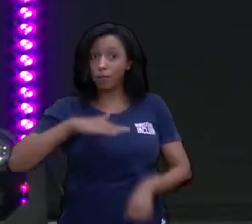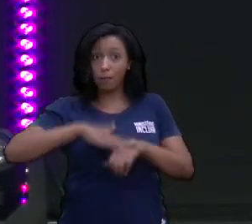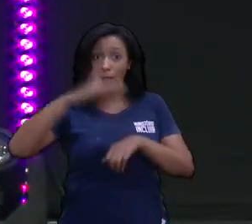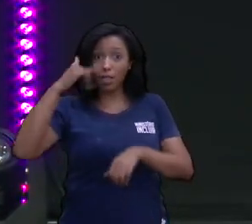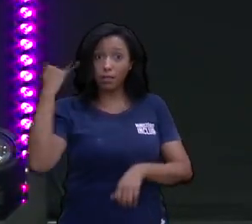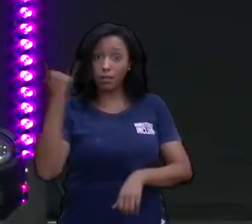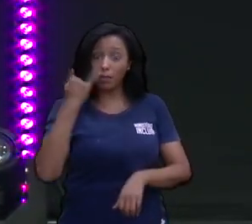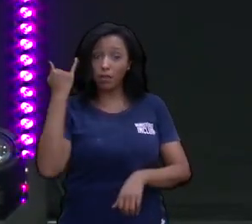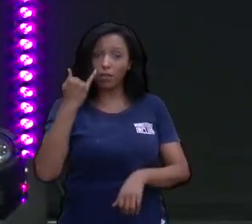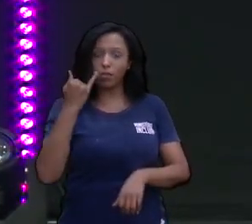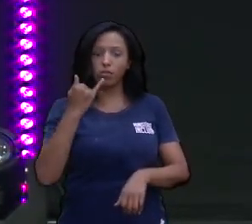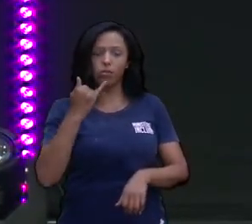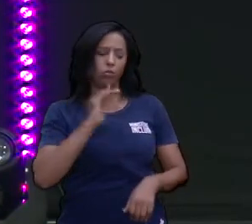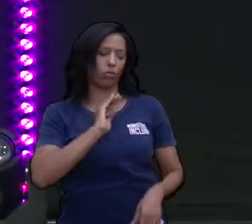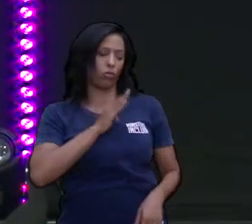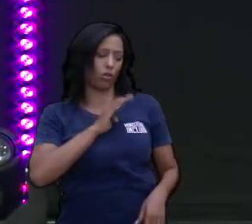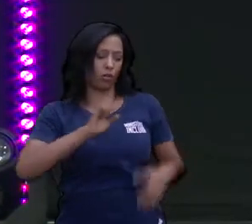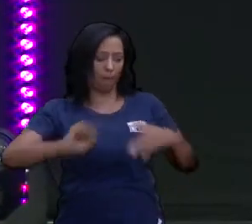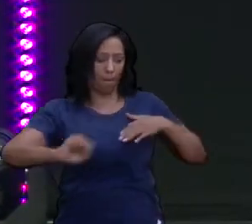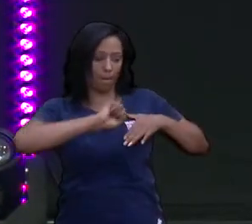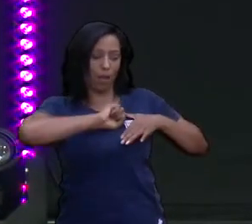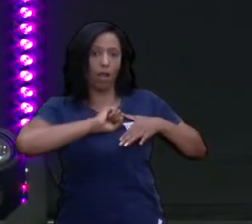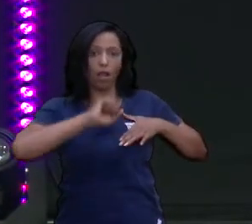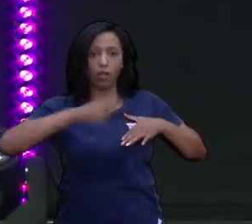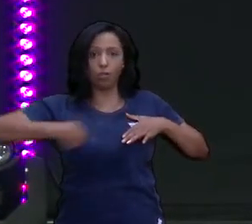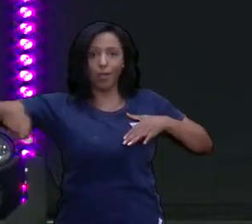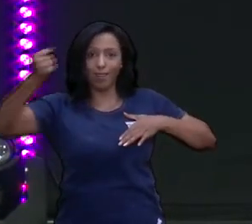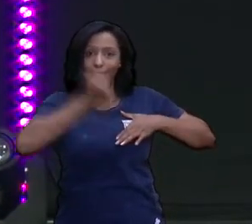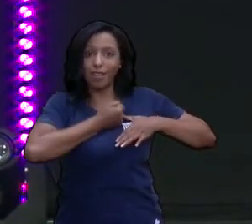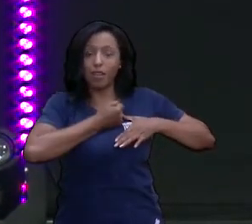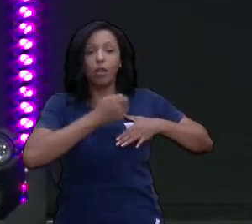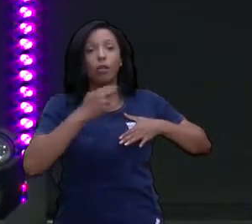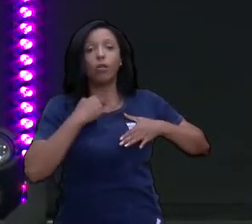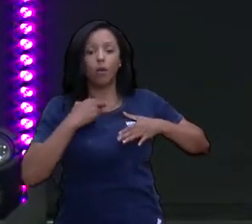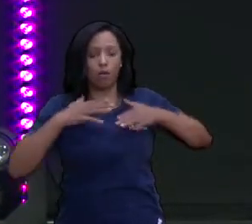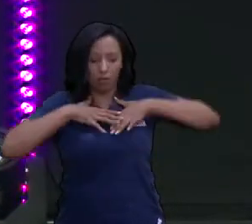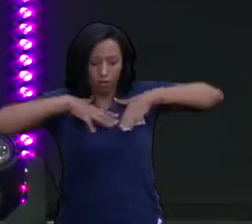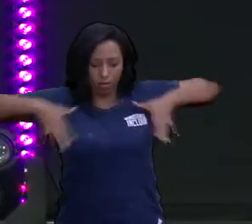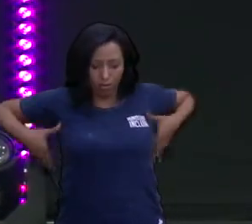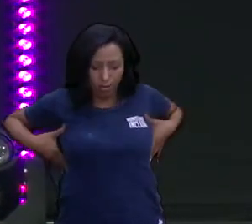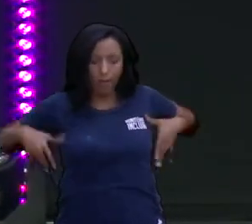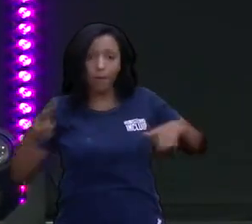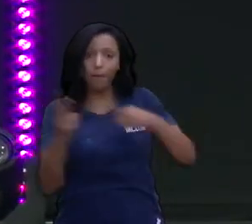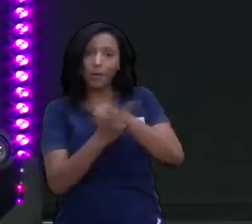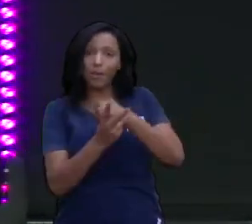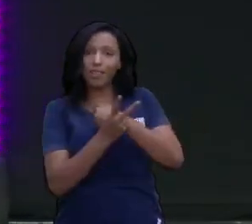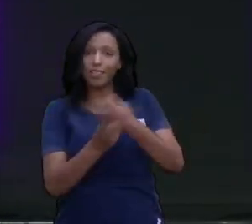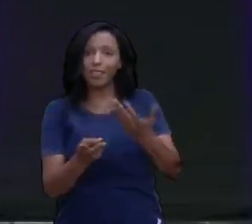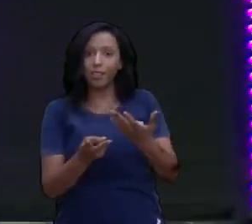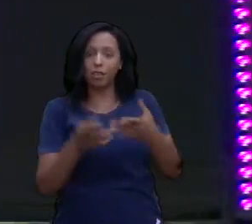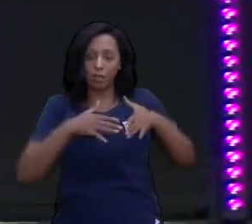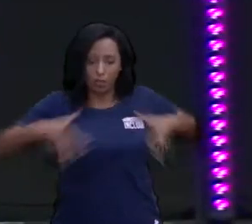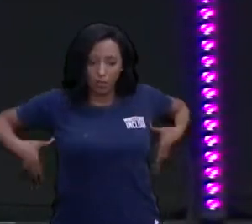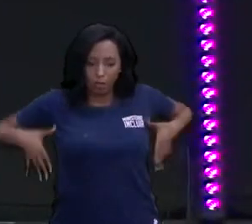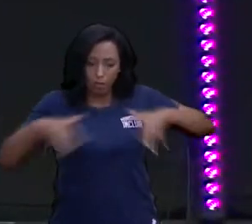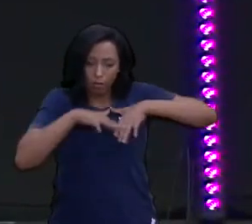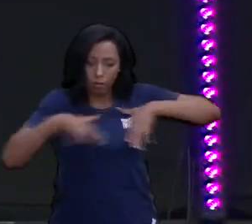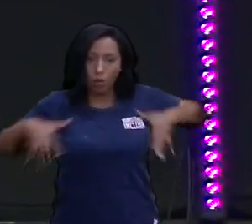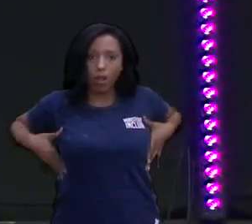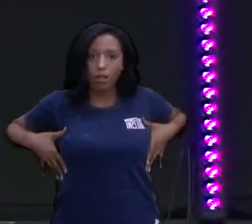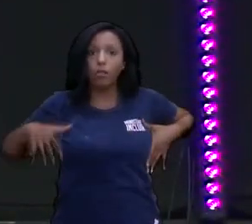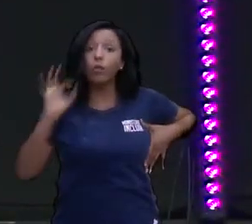aqui né uma espadada aqui ó você tem que botar uma coragem que você vai ser acusado Qual é a couraça da